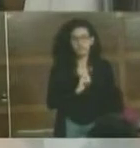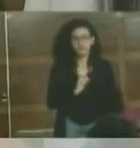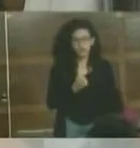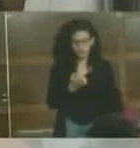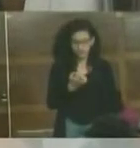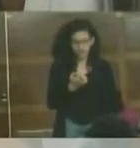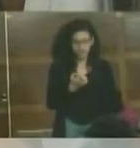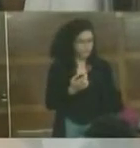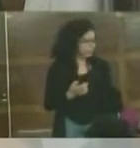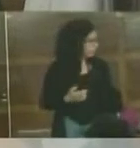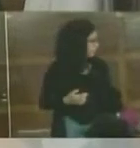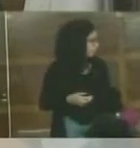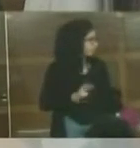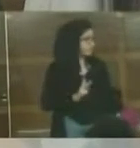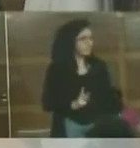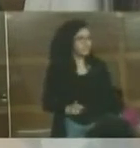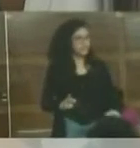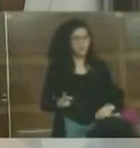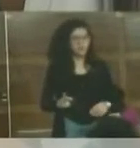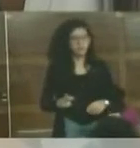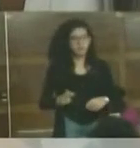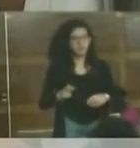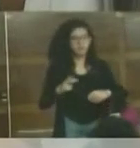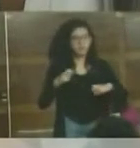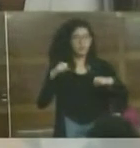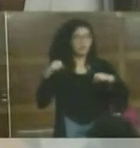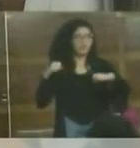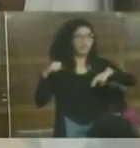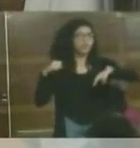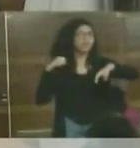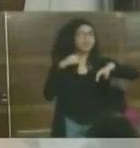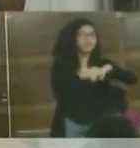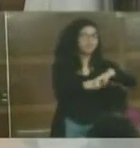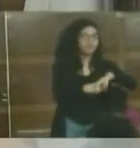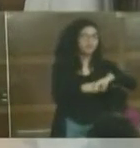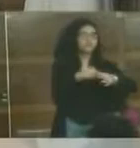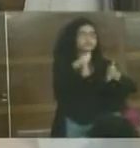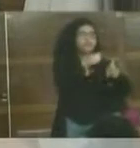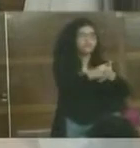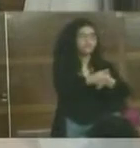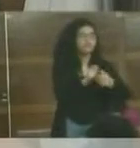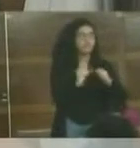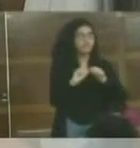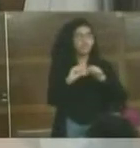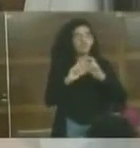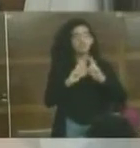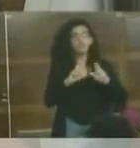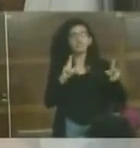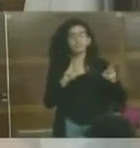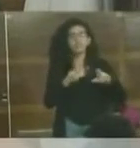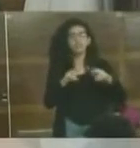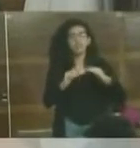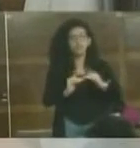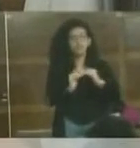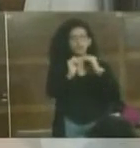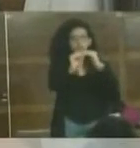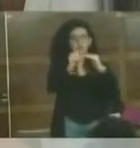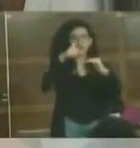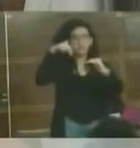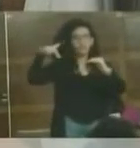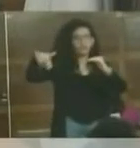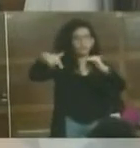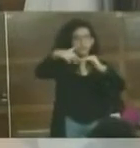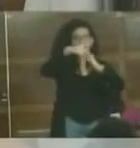Tivemos tido bastante acidente ali e essa faixa, ela realmente faz a diferença, além de visualizar